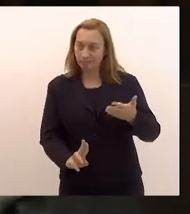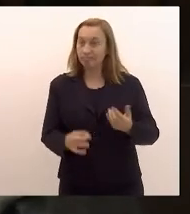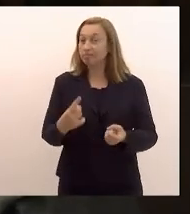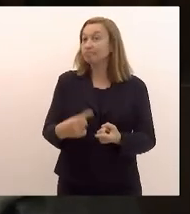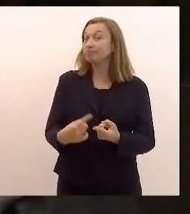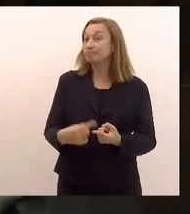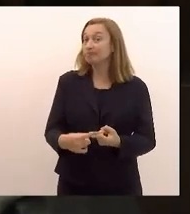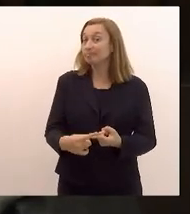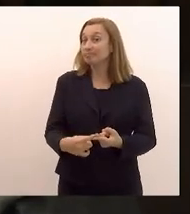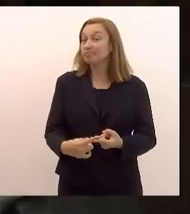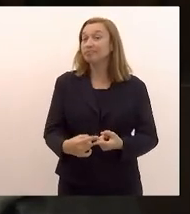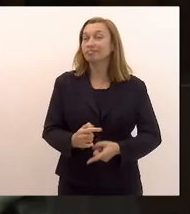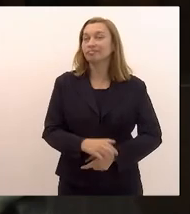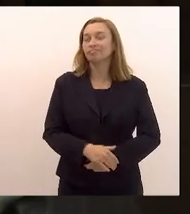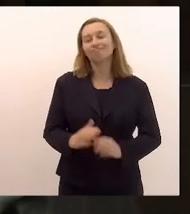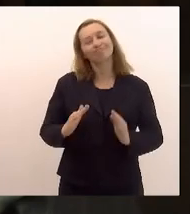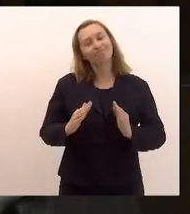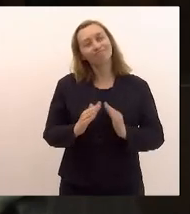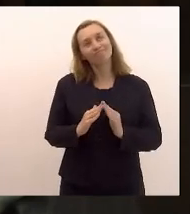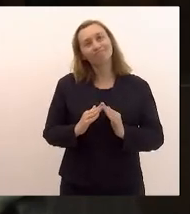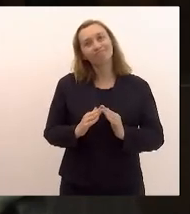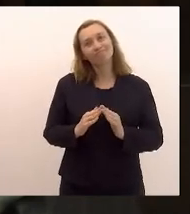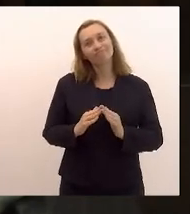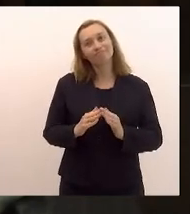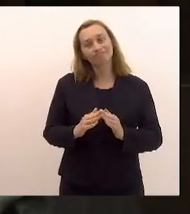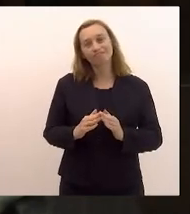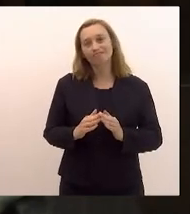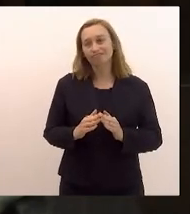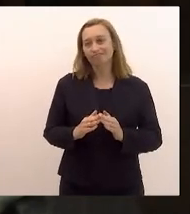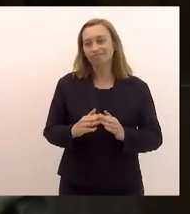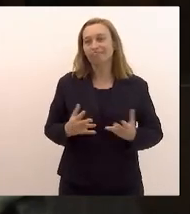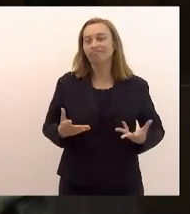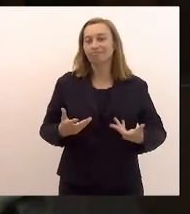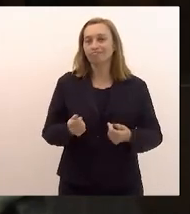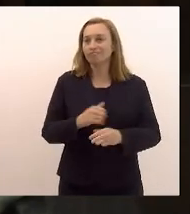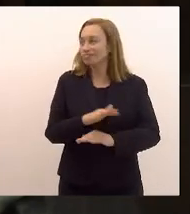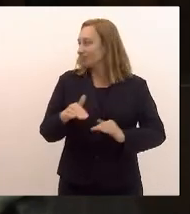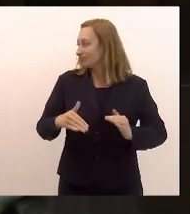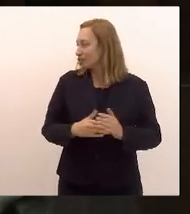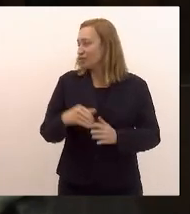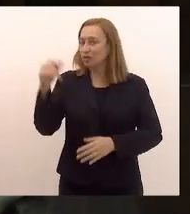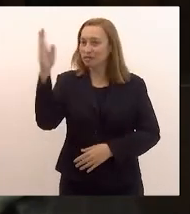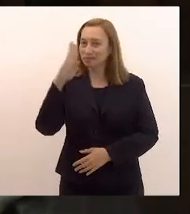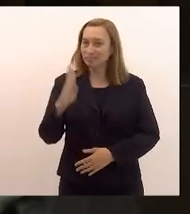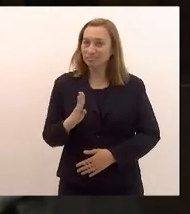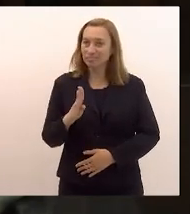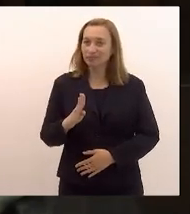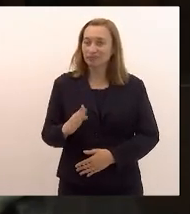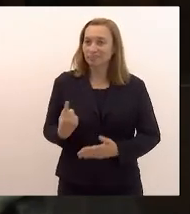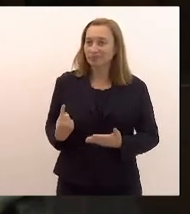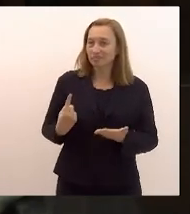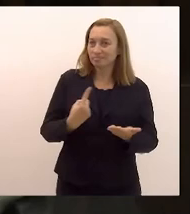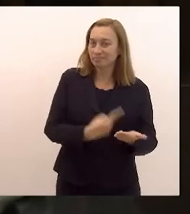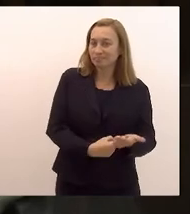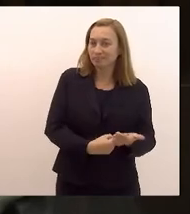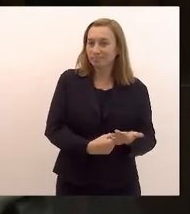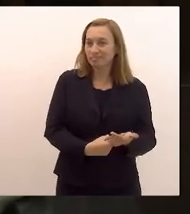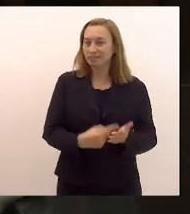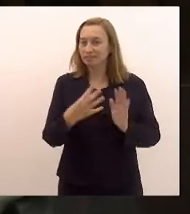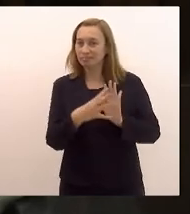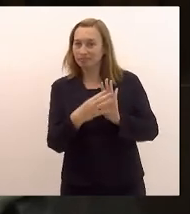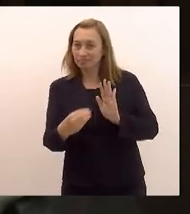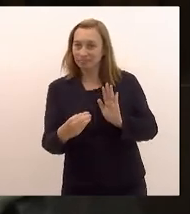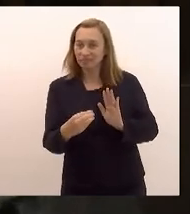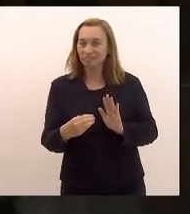porque essa casa é um exemplo para todo o Brasil e compromisso com o modelo